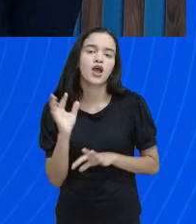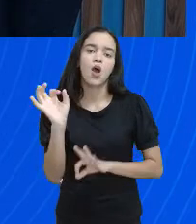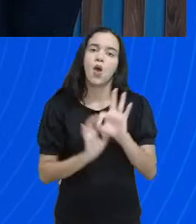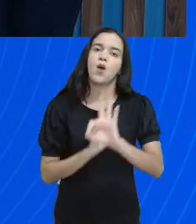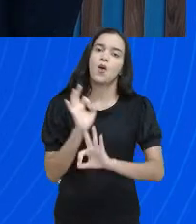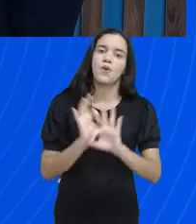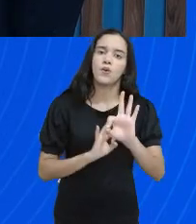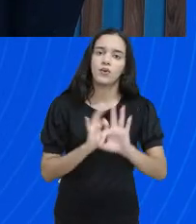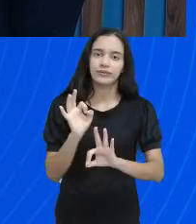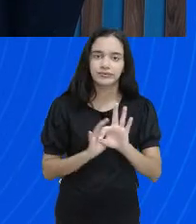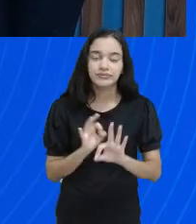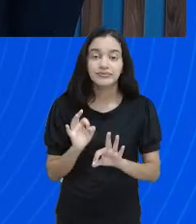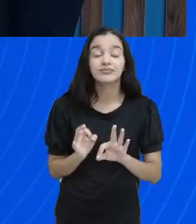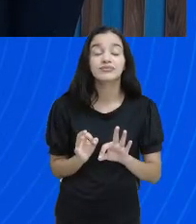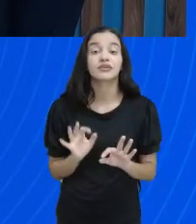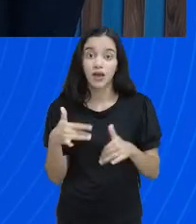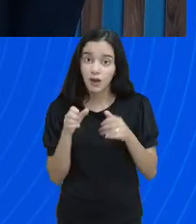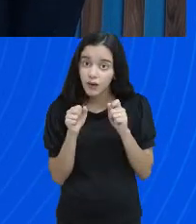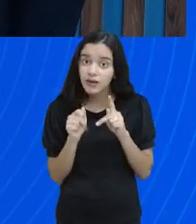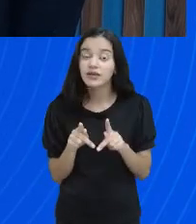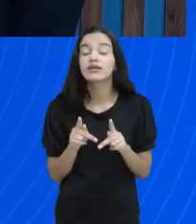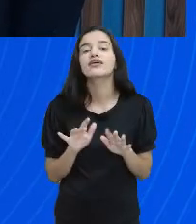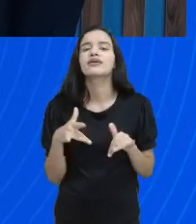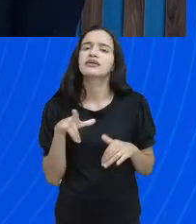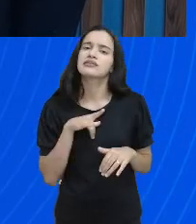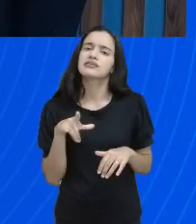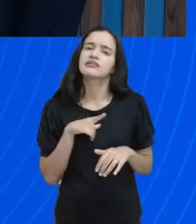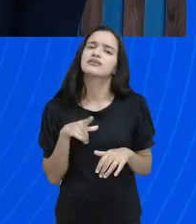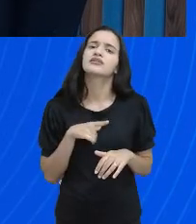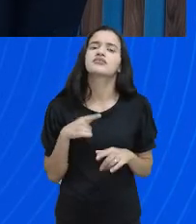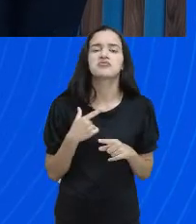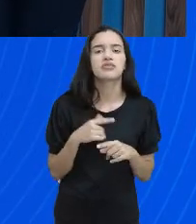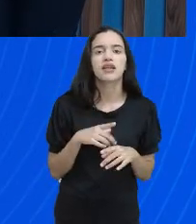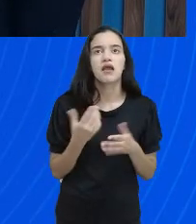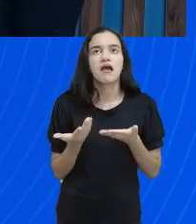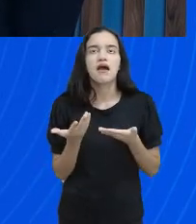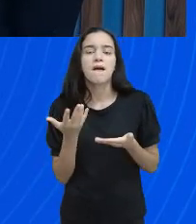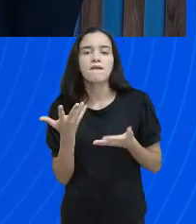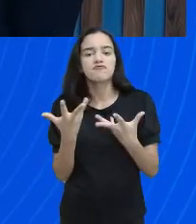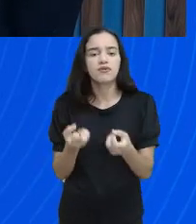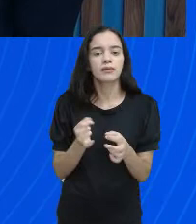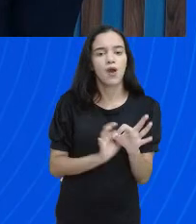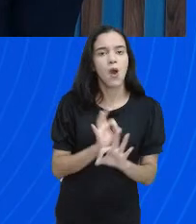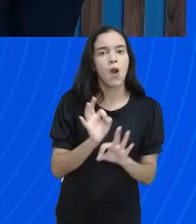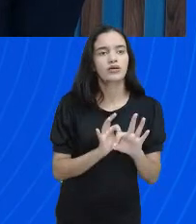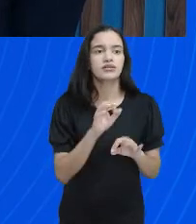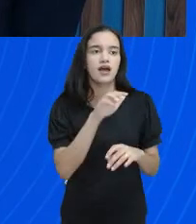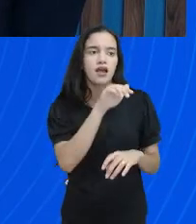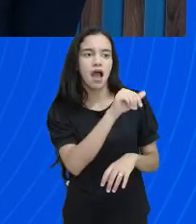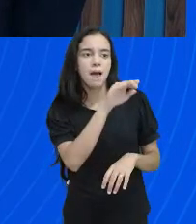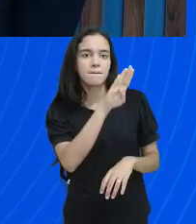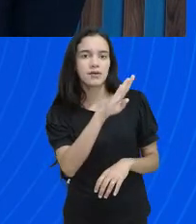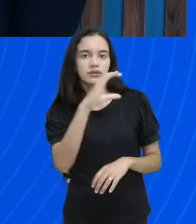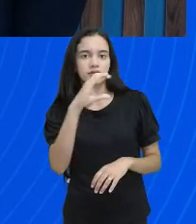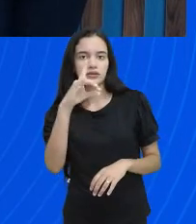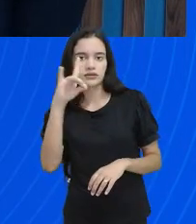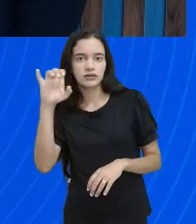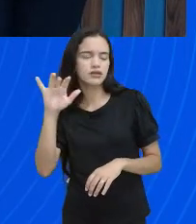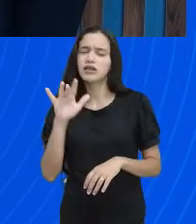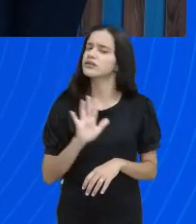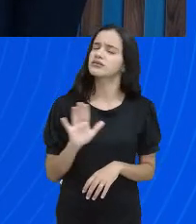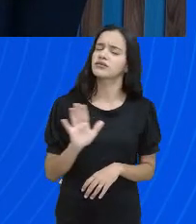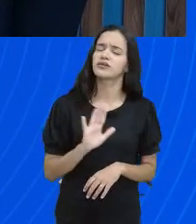organizados daquela forma, tá certo? Então, tem que existir um porquê. Não é só, vamos organizar em ordem alfabética. Não, porque os